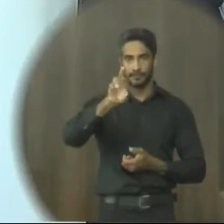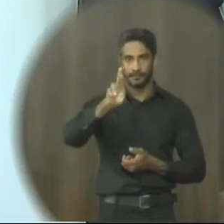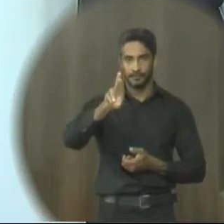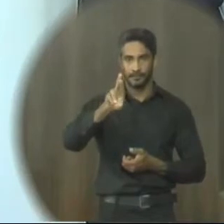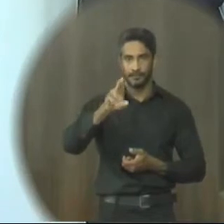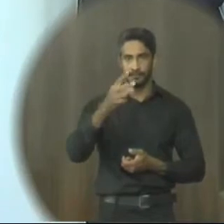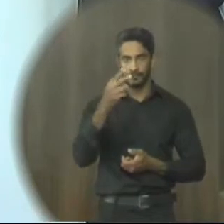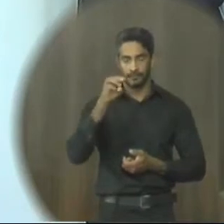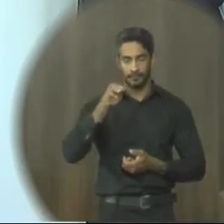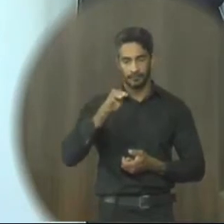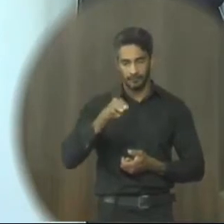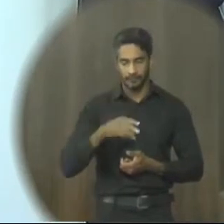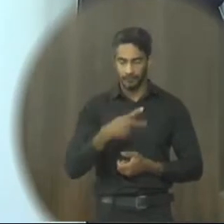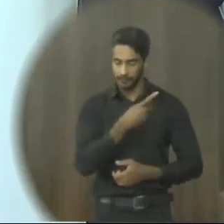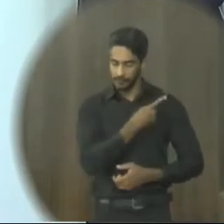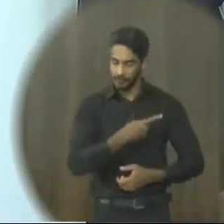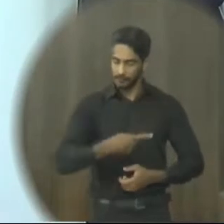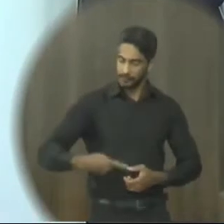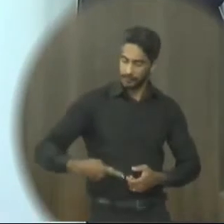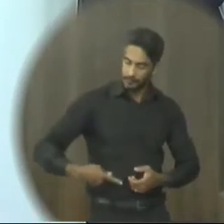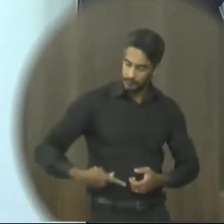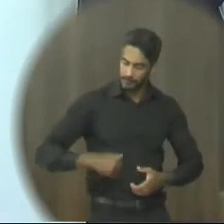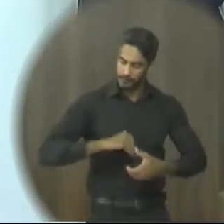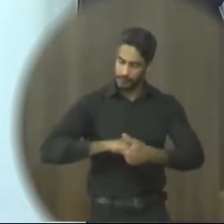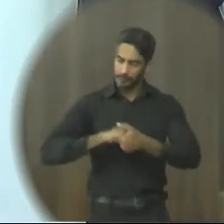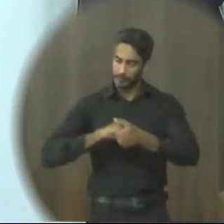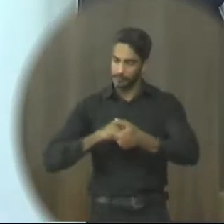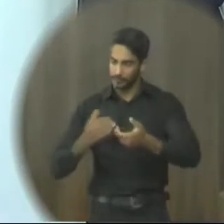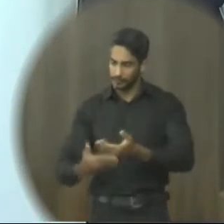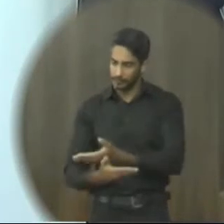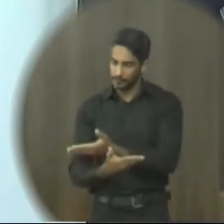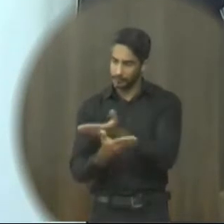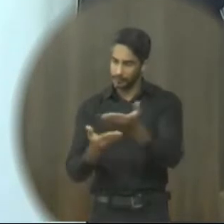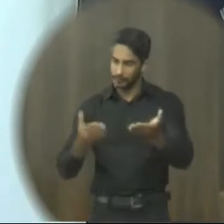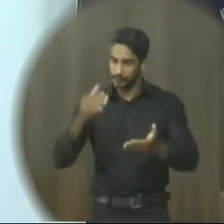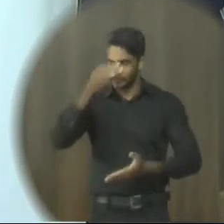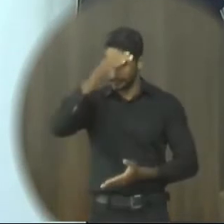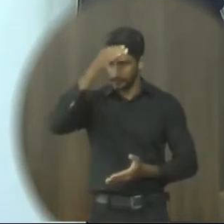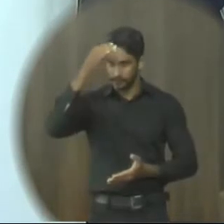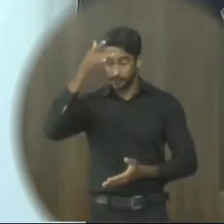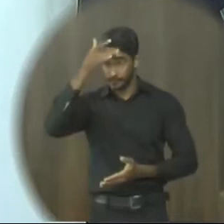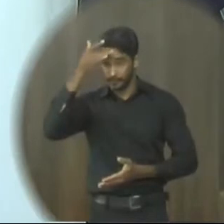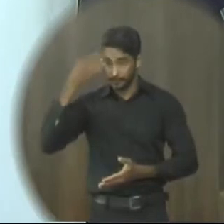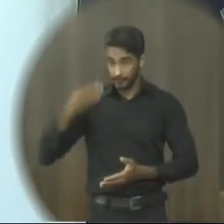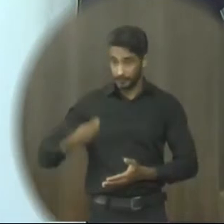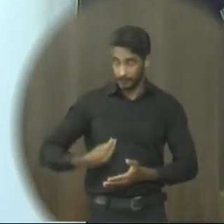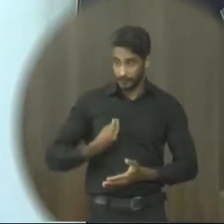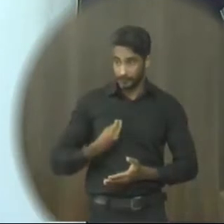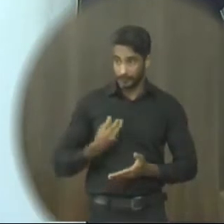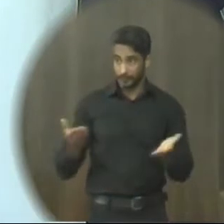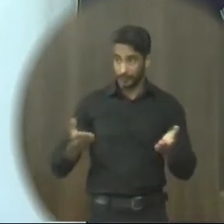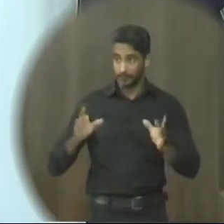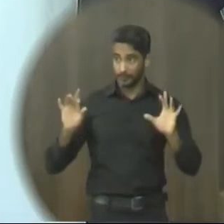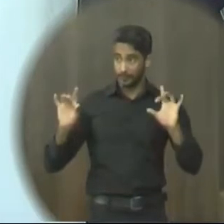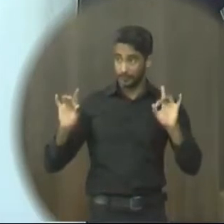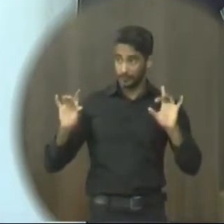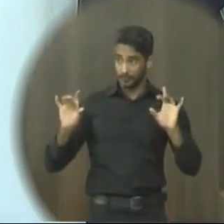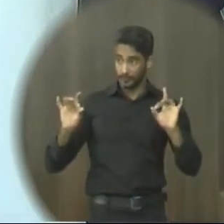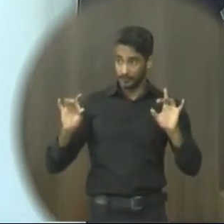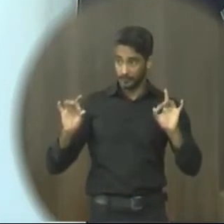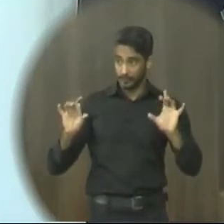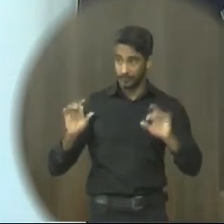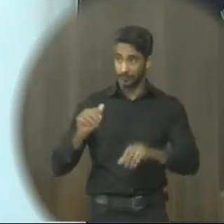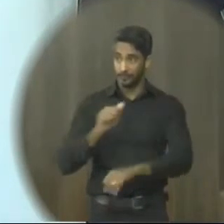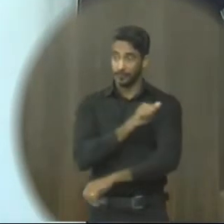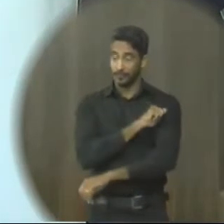Senhor presidente, em nome do senhor presidente, quero cumprimentar os demais colegas da casa, ao público presente, hoje em especial, os alunos, né, já